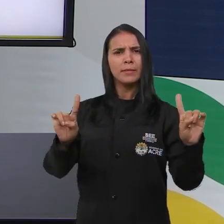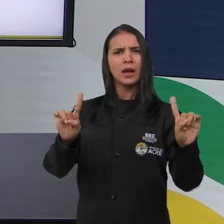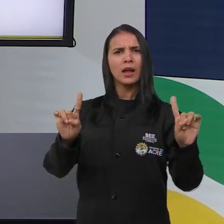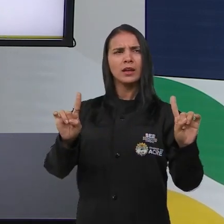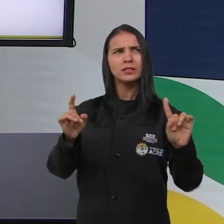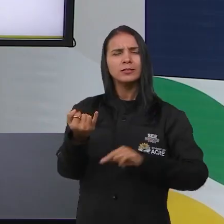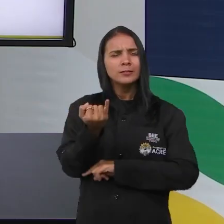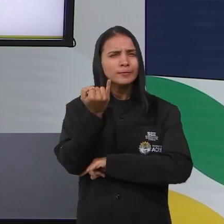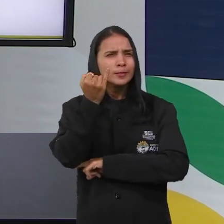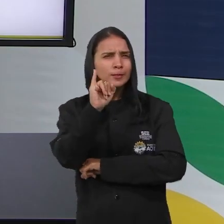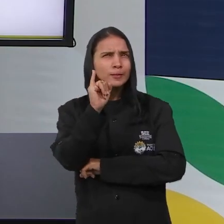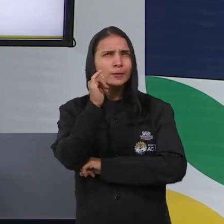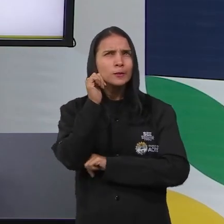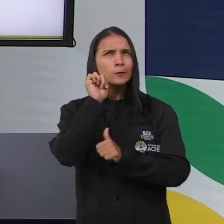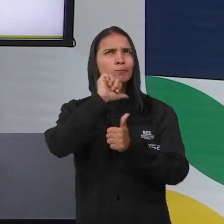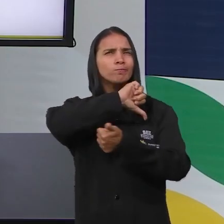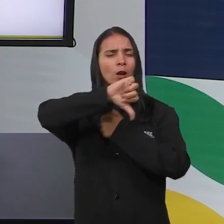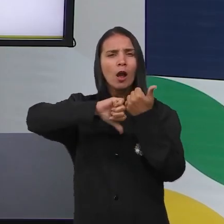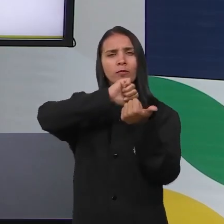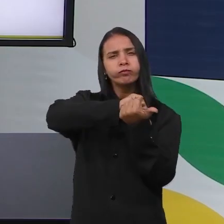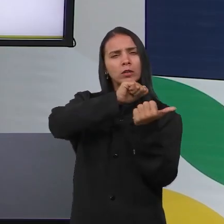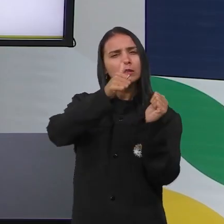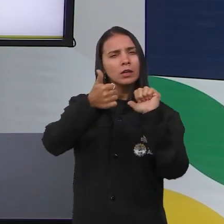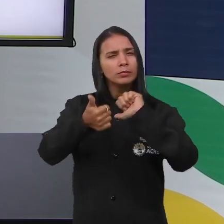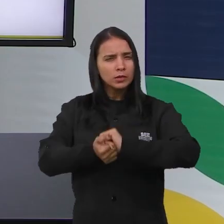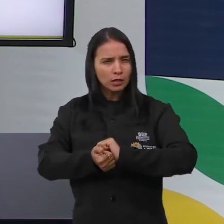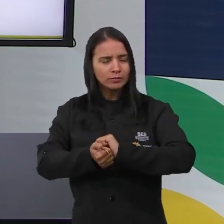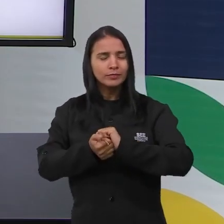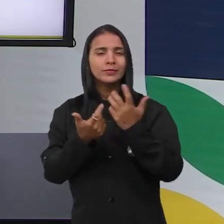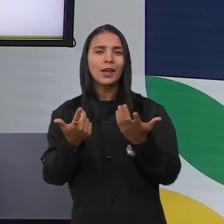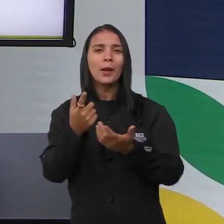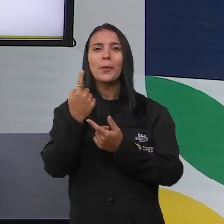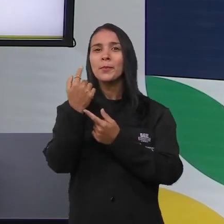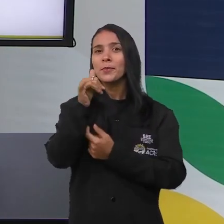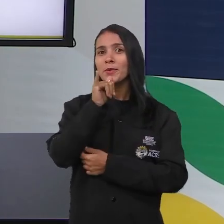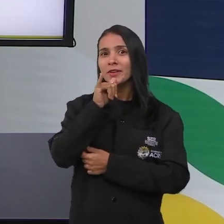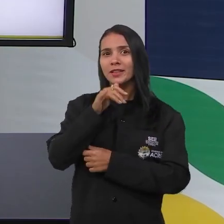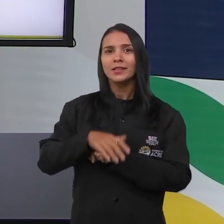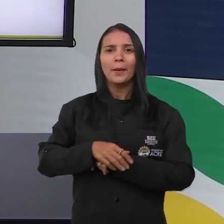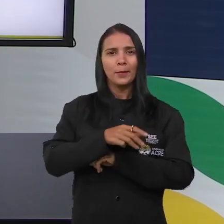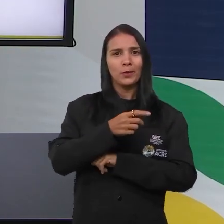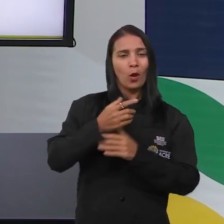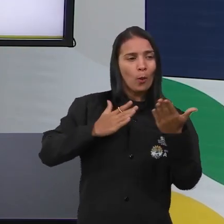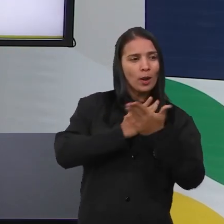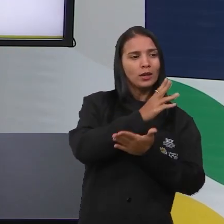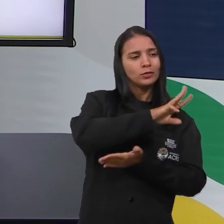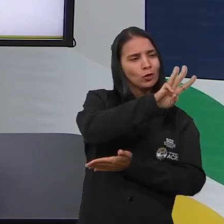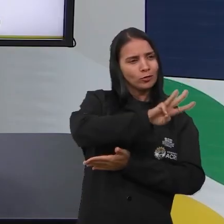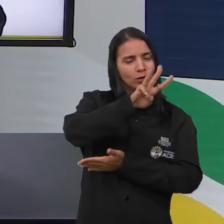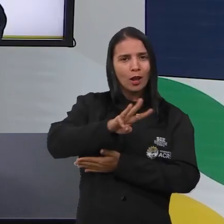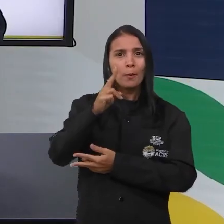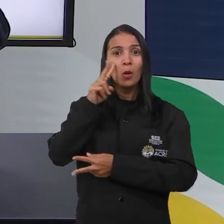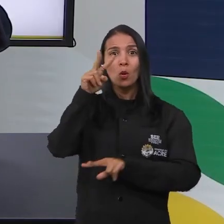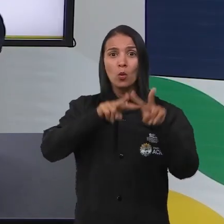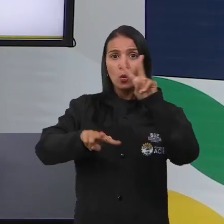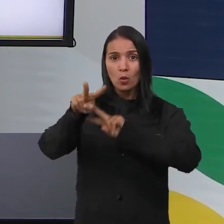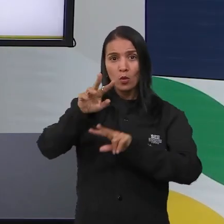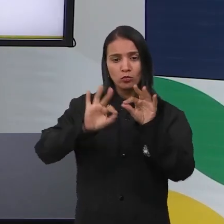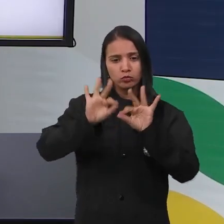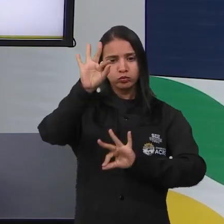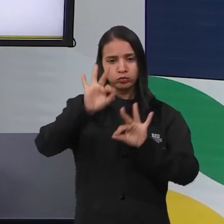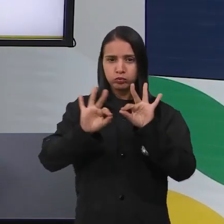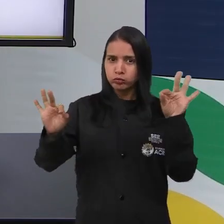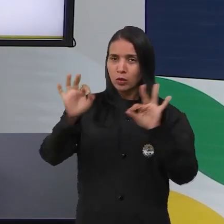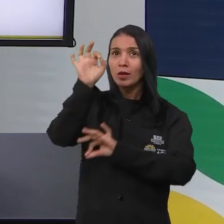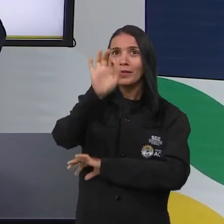uma estrutura de game? E quando aquele game, ele é uma plataforma em que a gente vê os gráficos, vê os mapas,